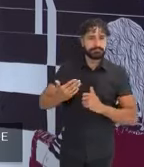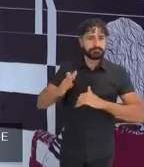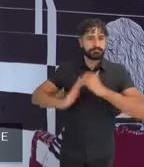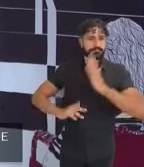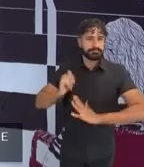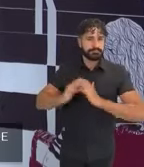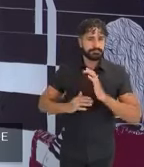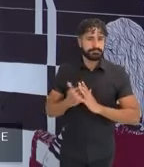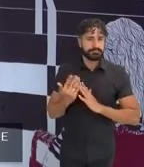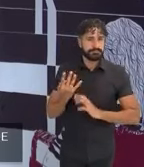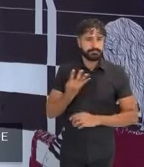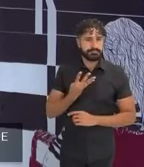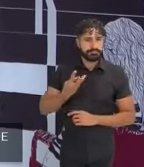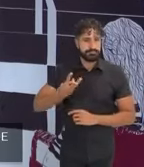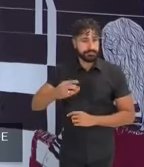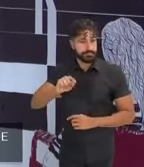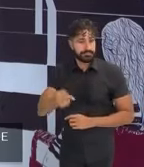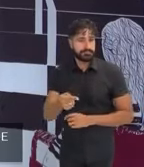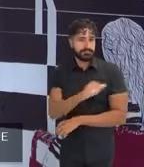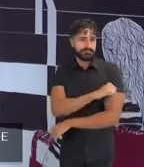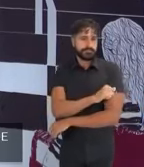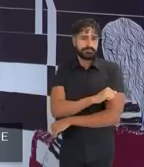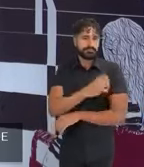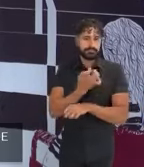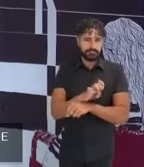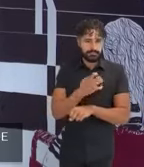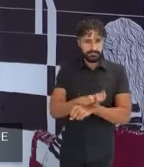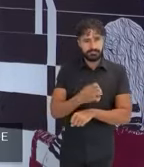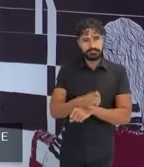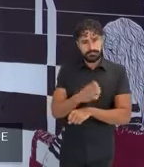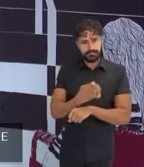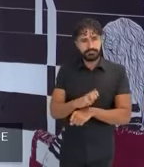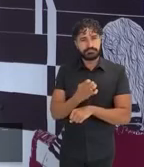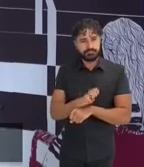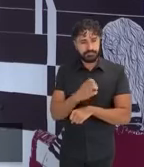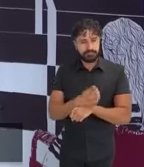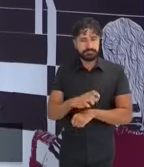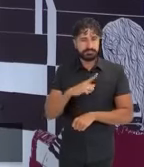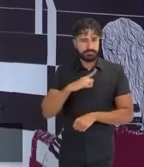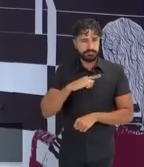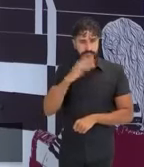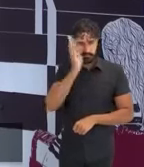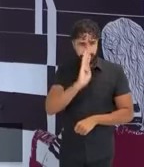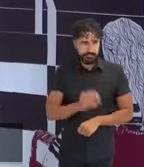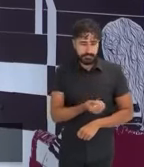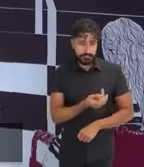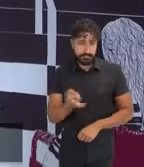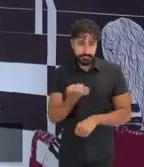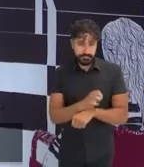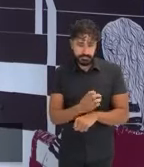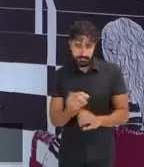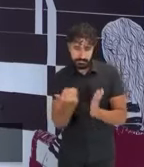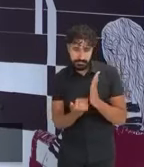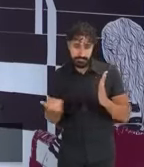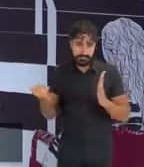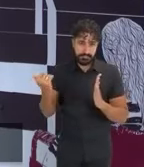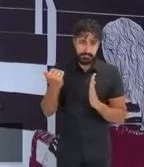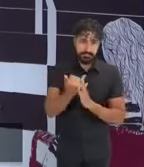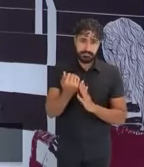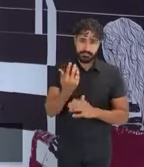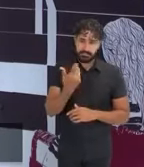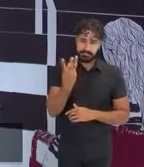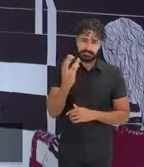empresas brasileiras, segundo o Instituto Evaldo Lodi. O número de estagiários aumentou em 30% em comparação com